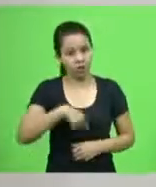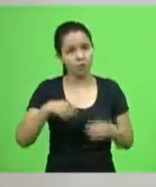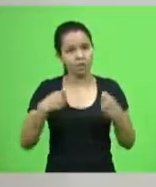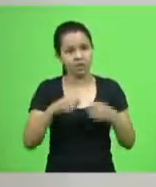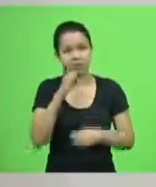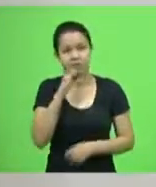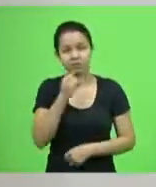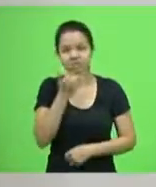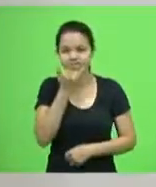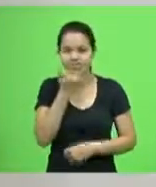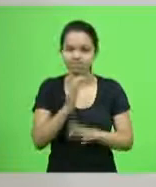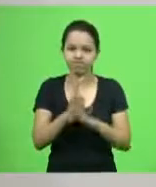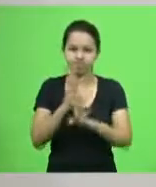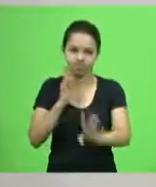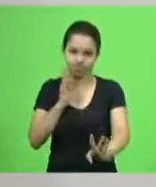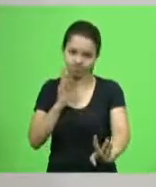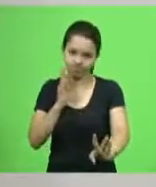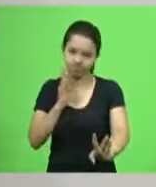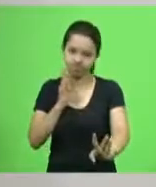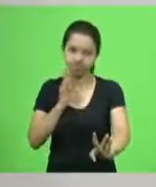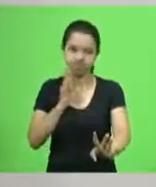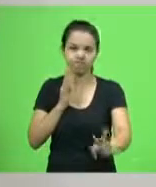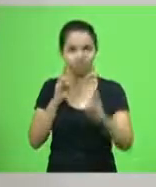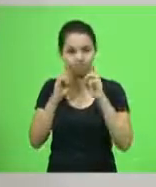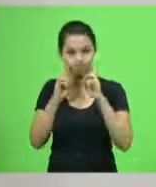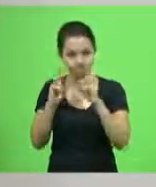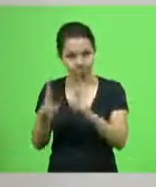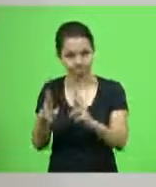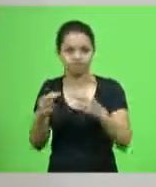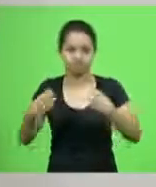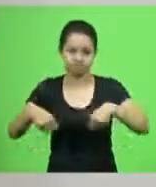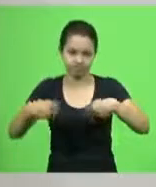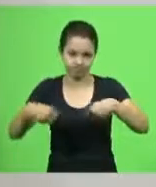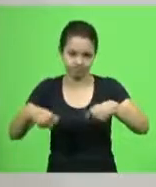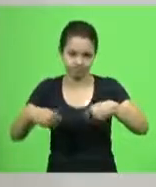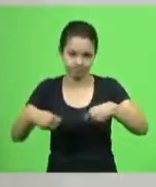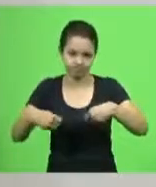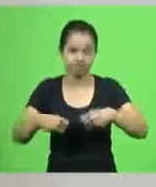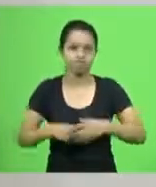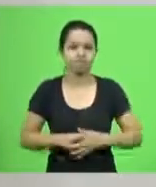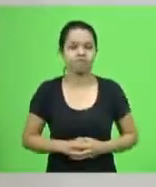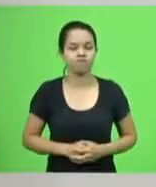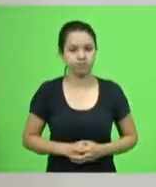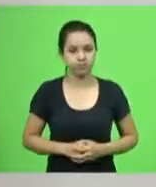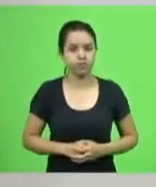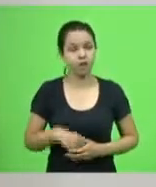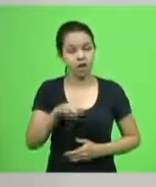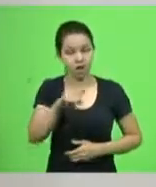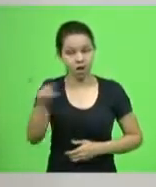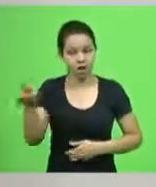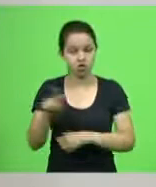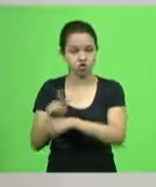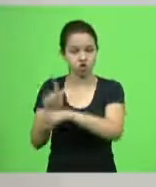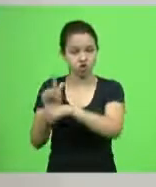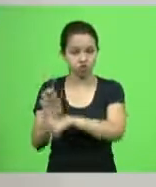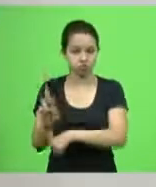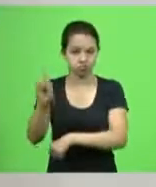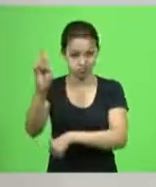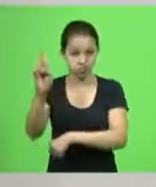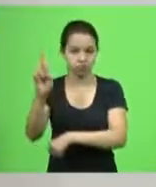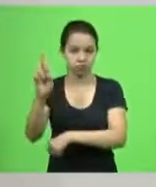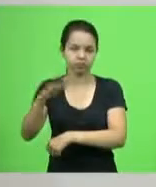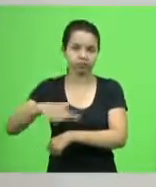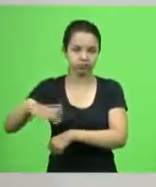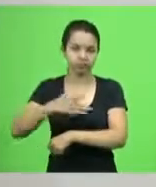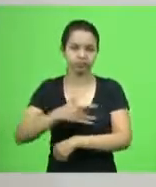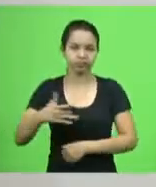fila é grande e nós não podemos desrespeitar a fila. Quem trata disso são os gestores de saúde. Mas pensem